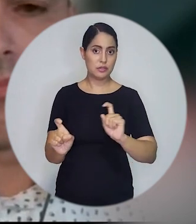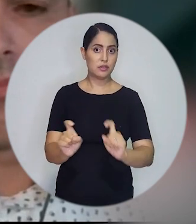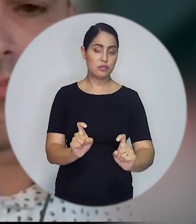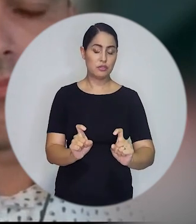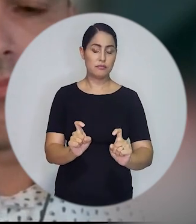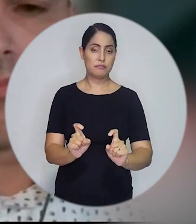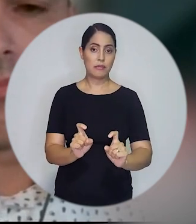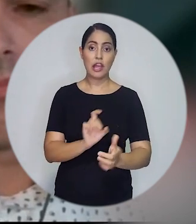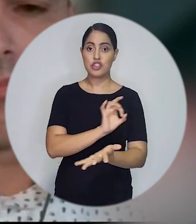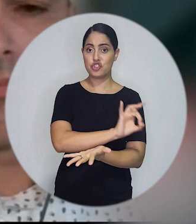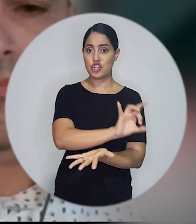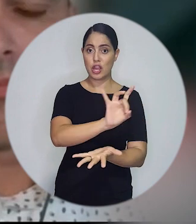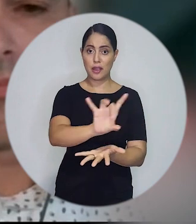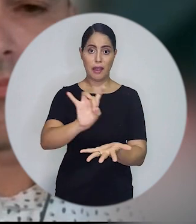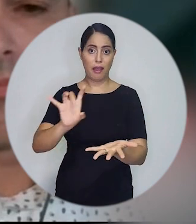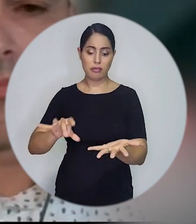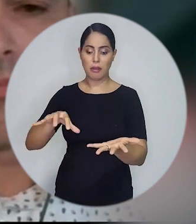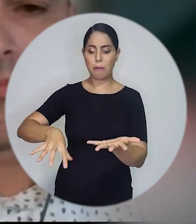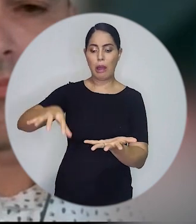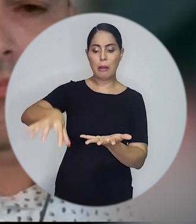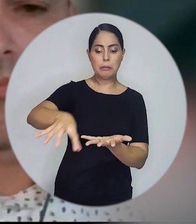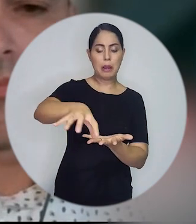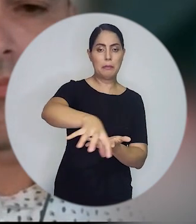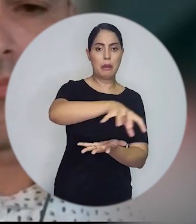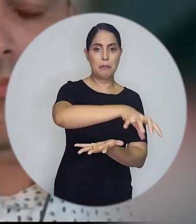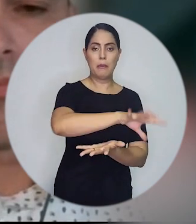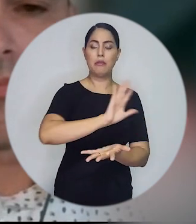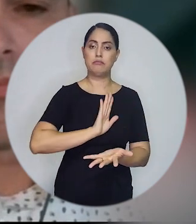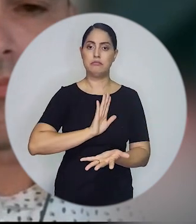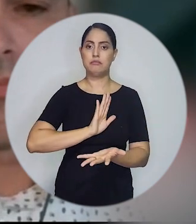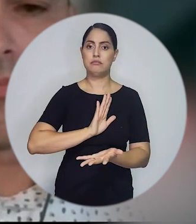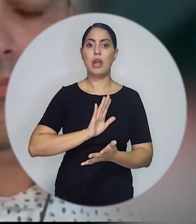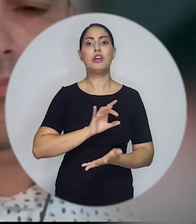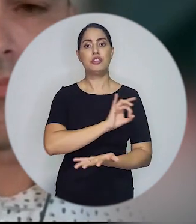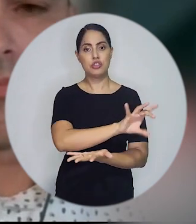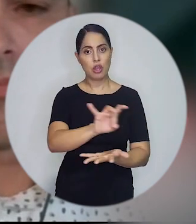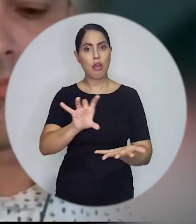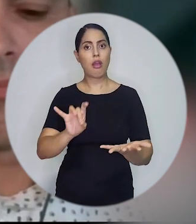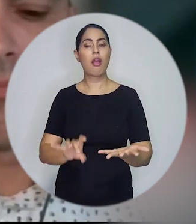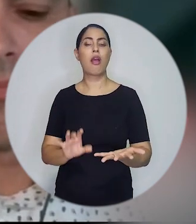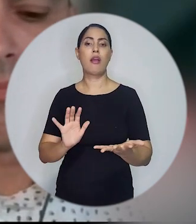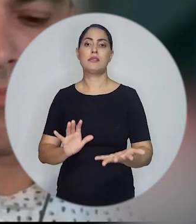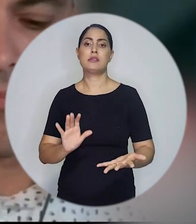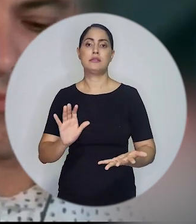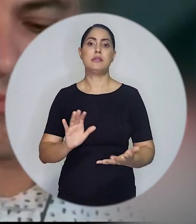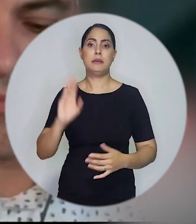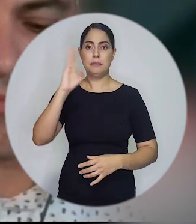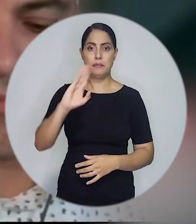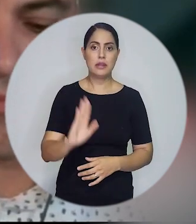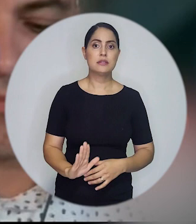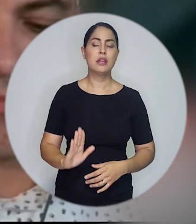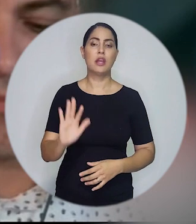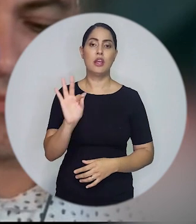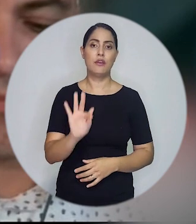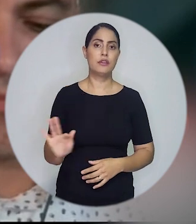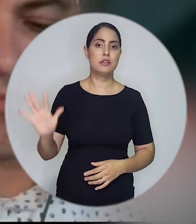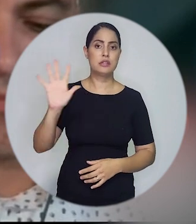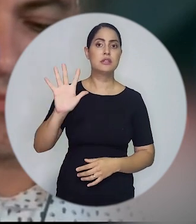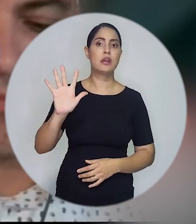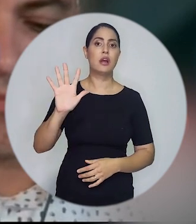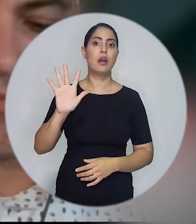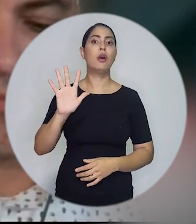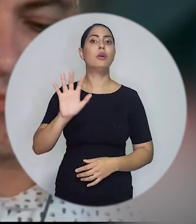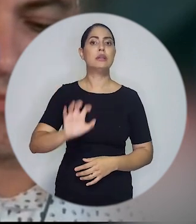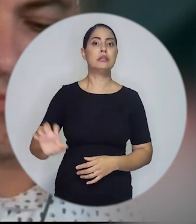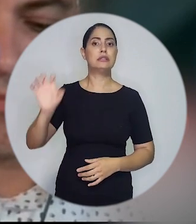direito administrativo, ela é de cada órgão, de cada ente da federação. Mas nós temos normas gerais, algumas